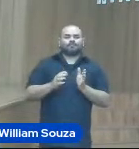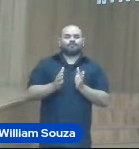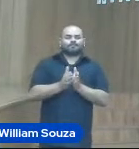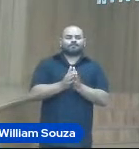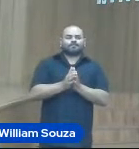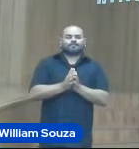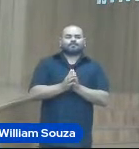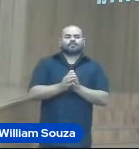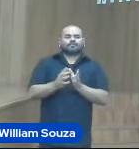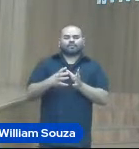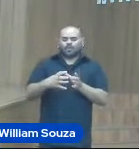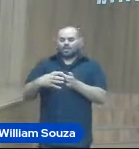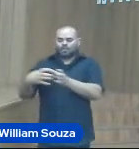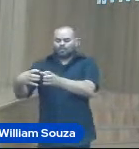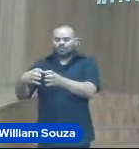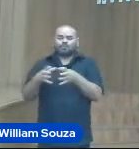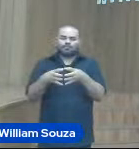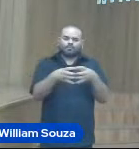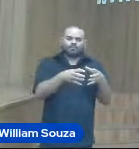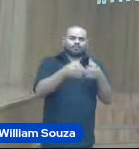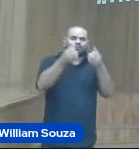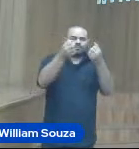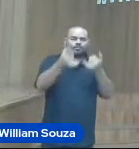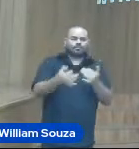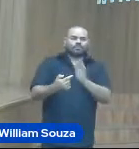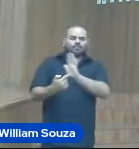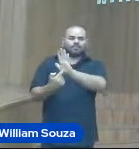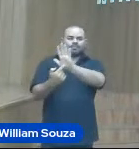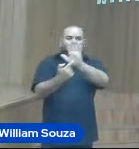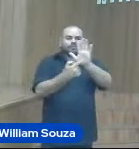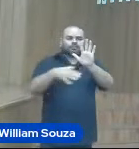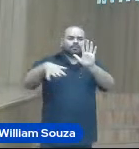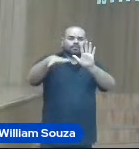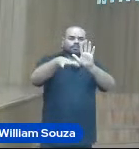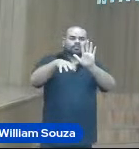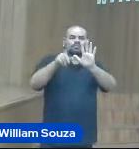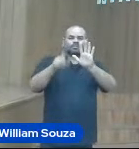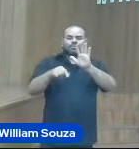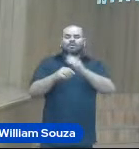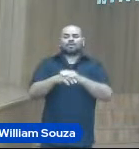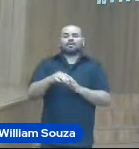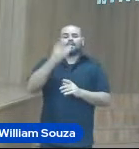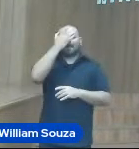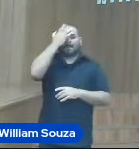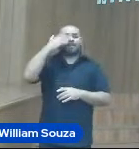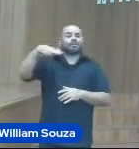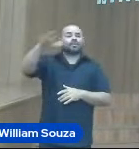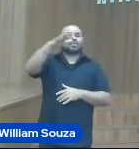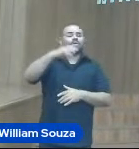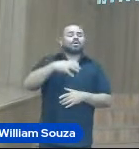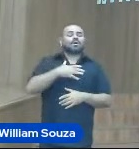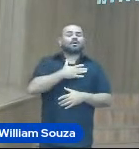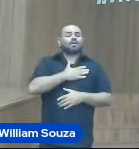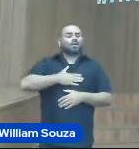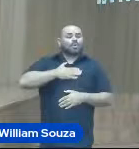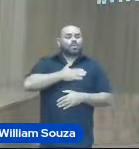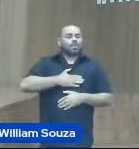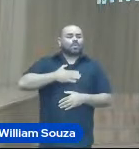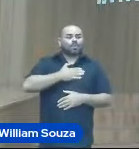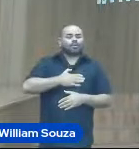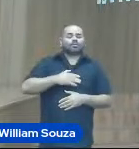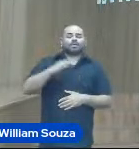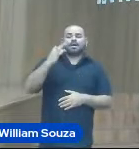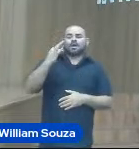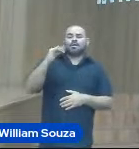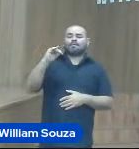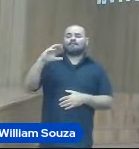coisas para poder mostrar para vocês. Por exemplo, o pessoal que gosta de ficção científica com certeza conhece